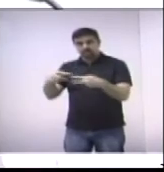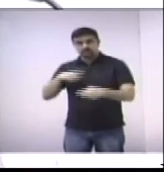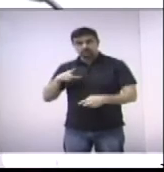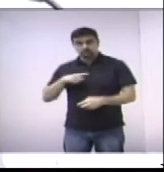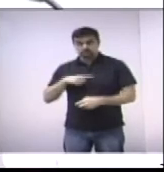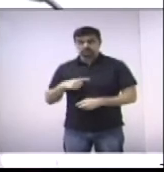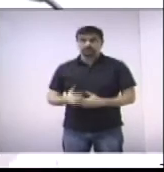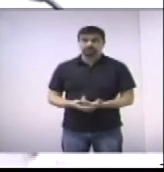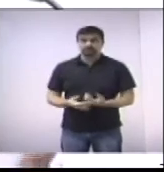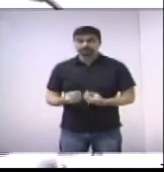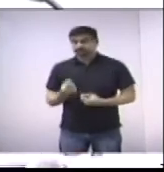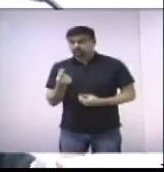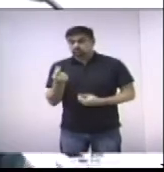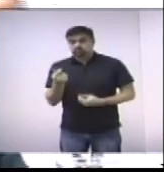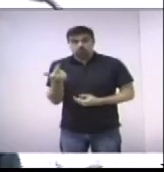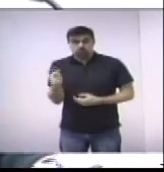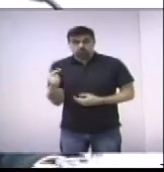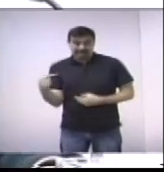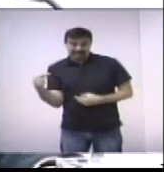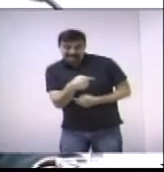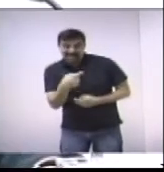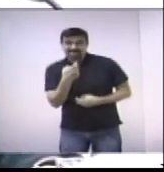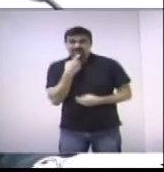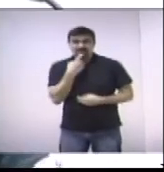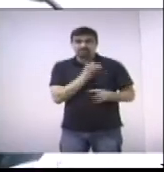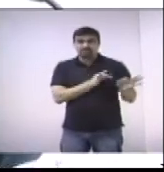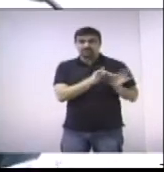mil para preparar o desfile.